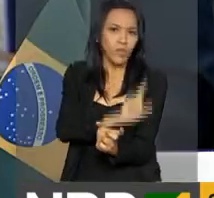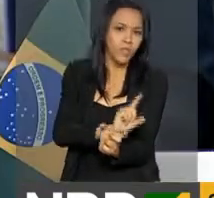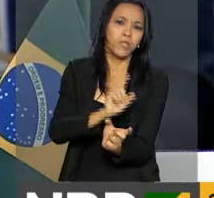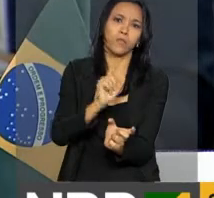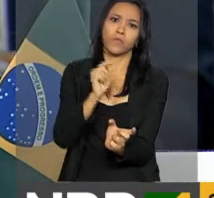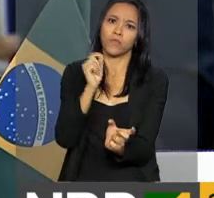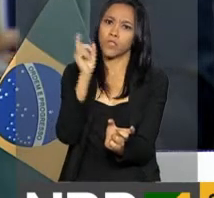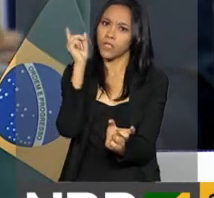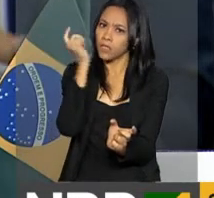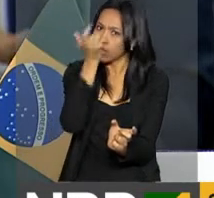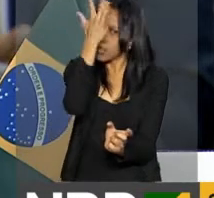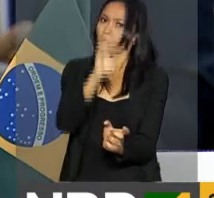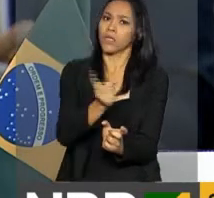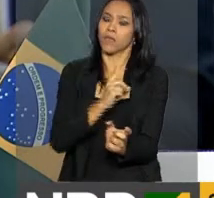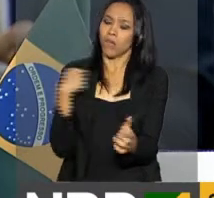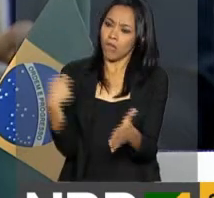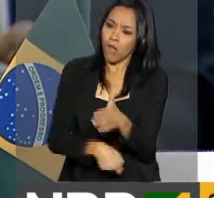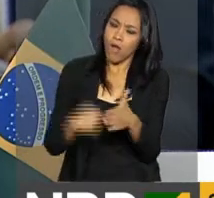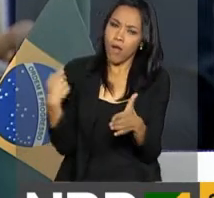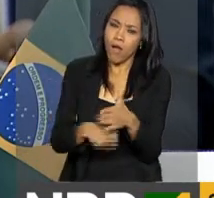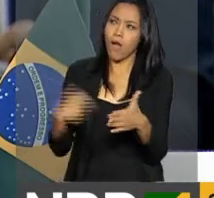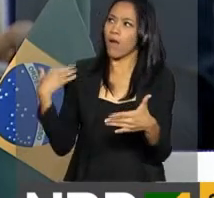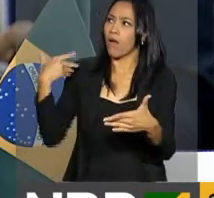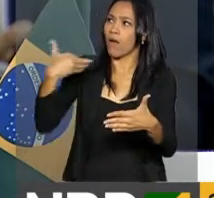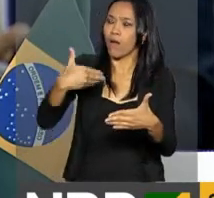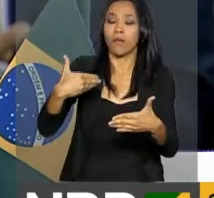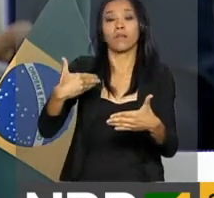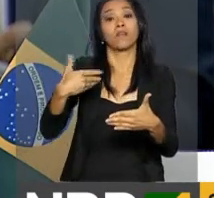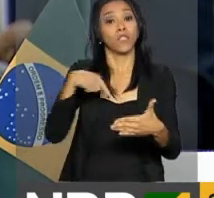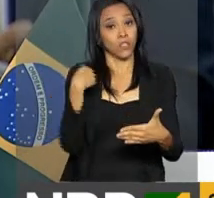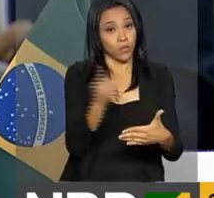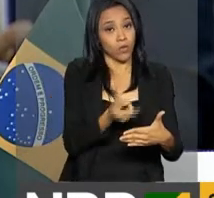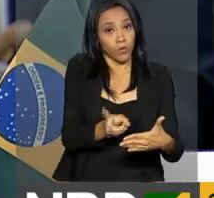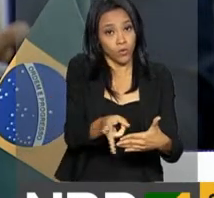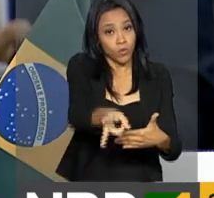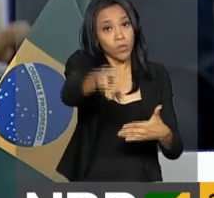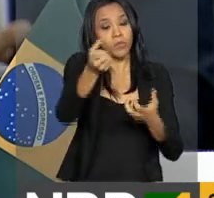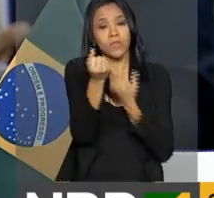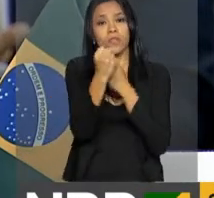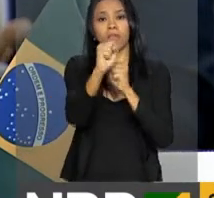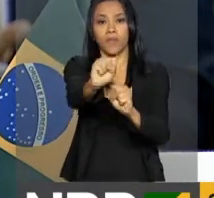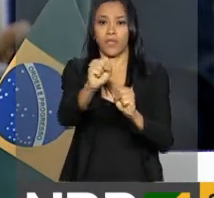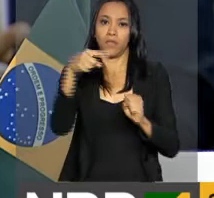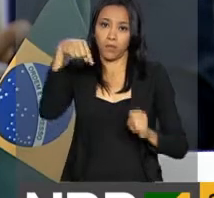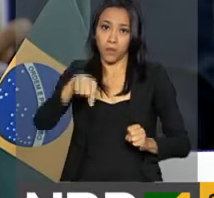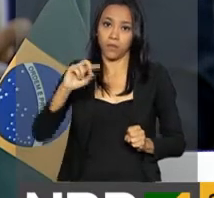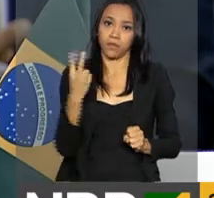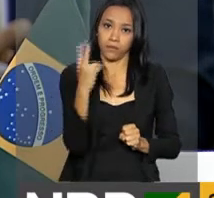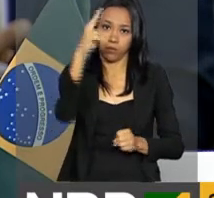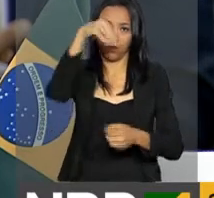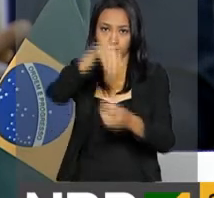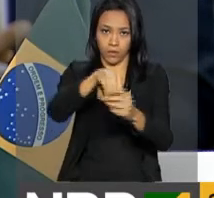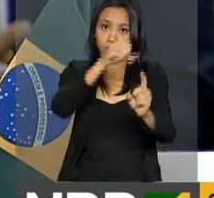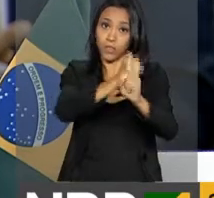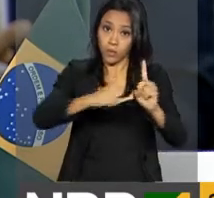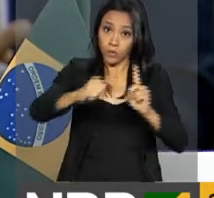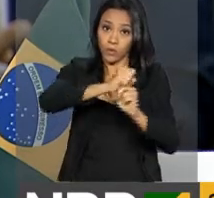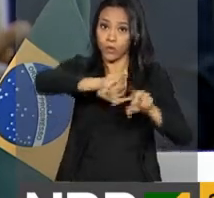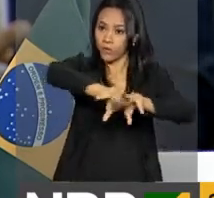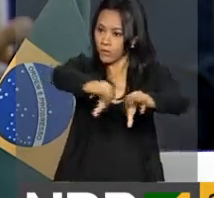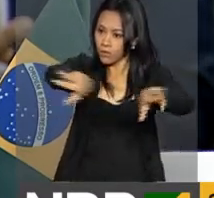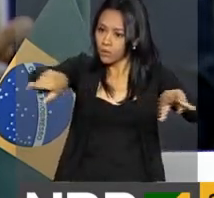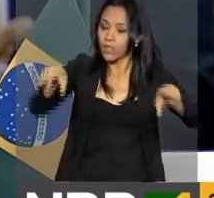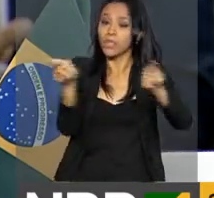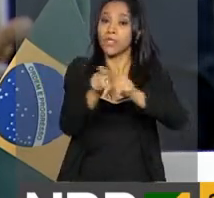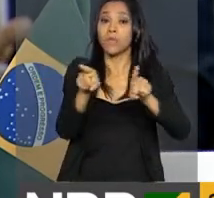grande custo. Cabe a nós defender esse valor fundamental para nossas sociedades, para o